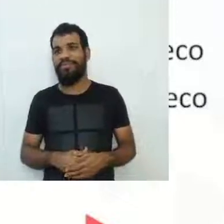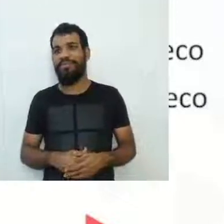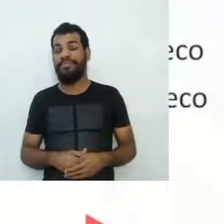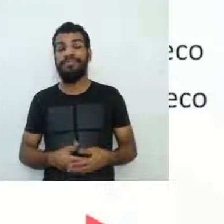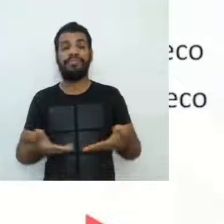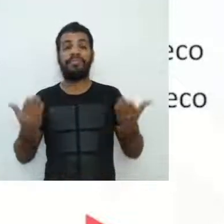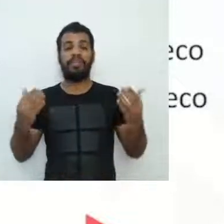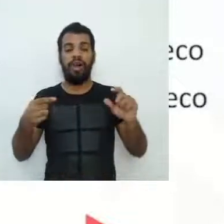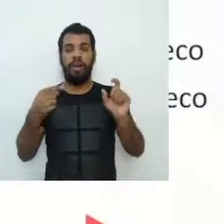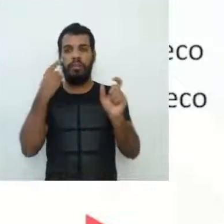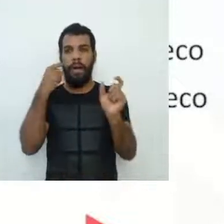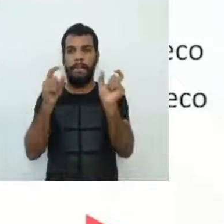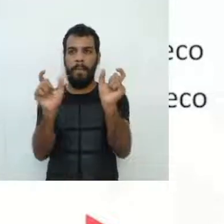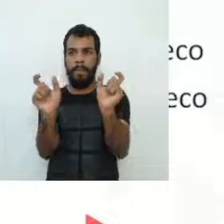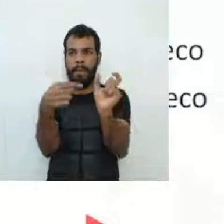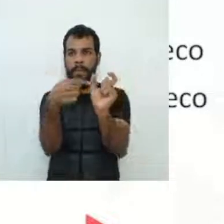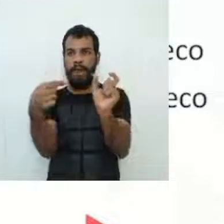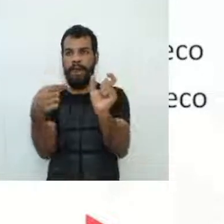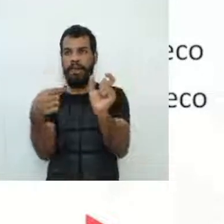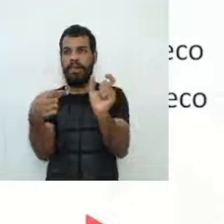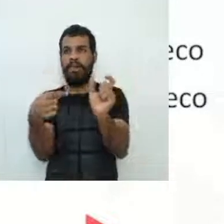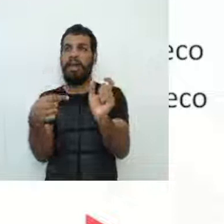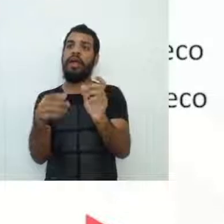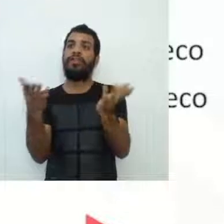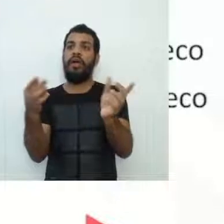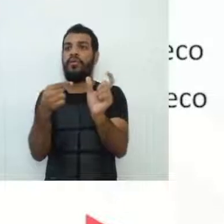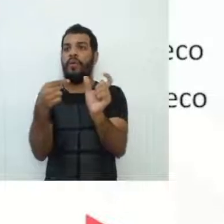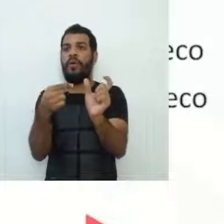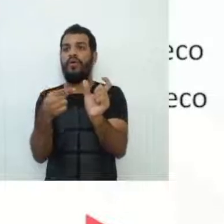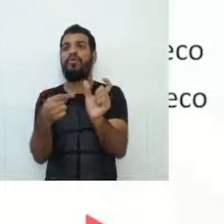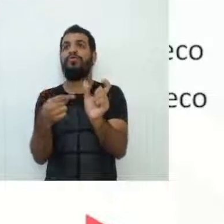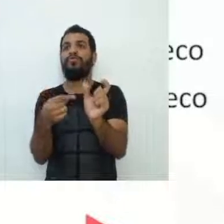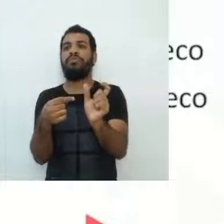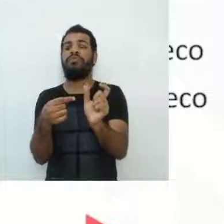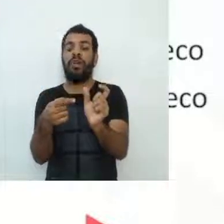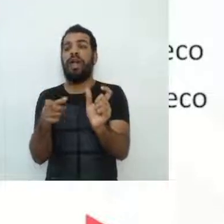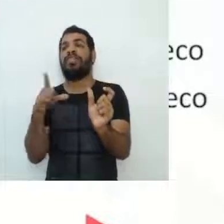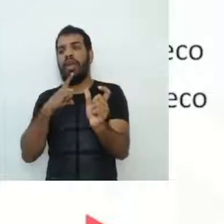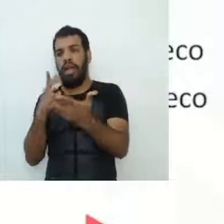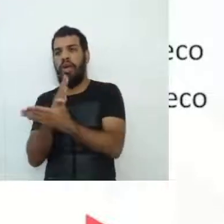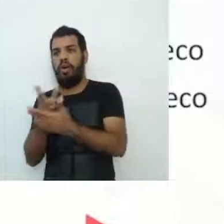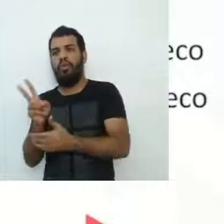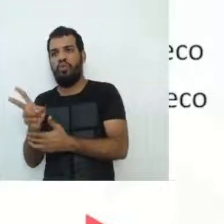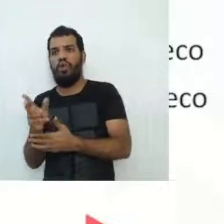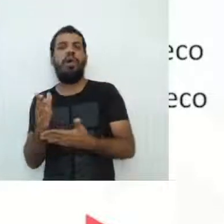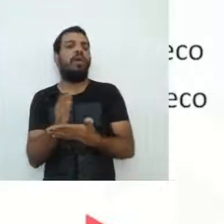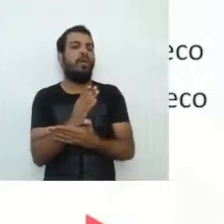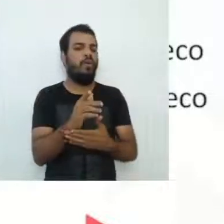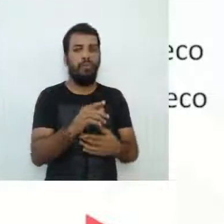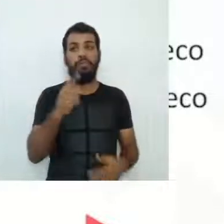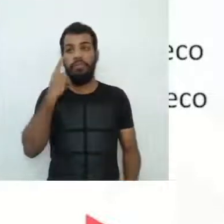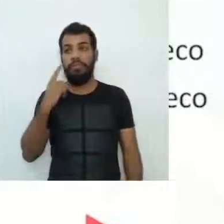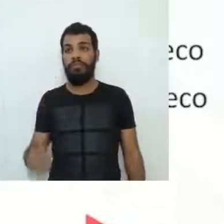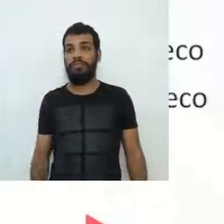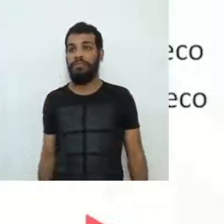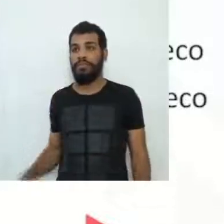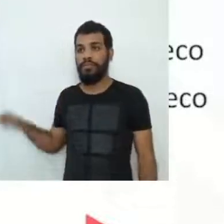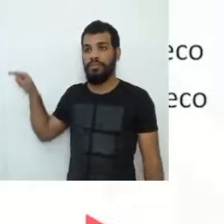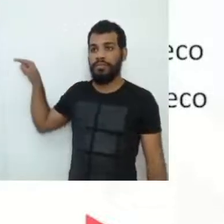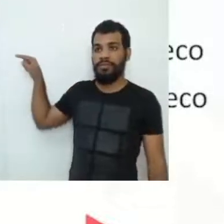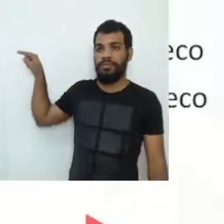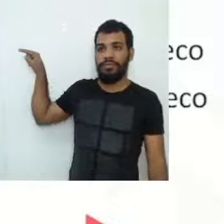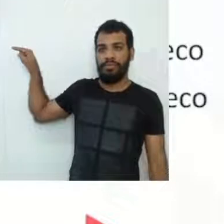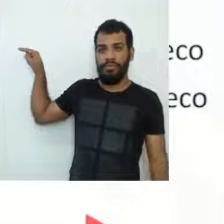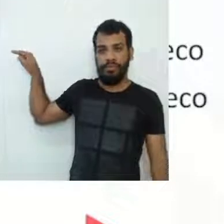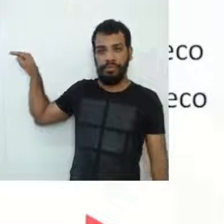Eu trouxe aqui os casos em que não utilizamos e utilizamos o hífen, tá? A primeira situação, ó. O hífen também